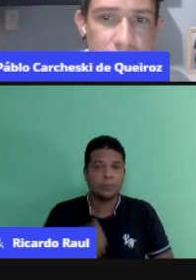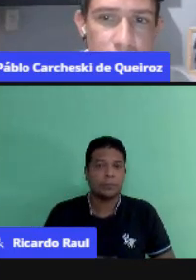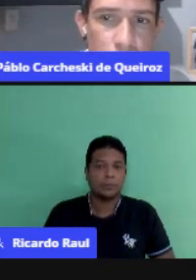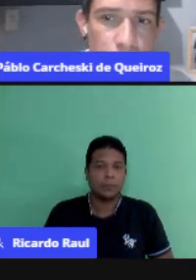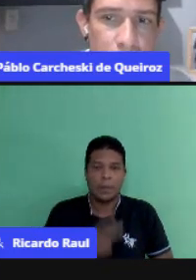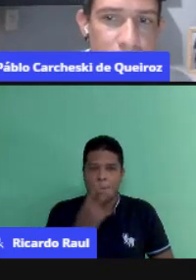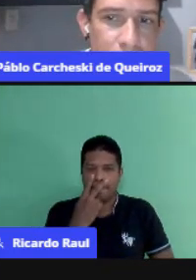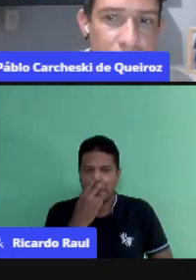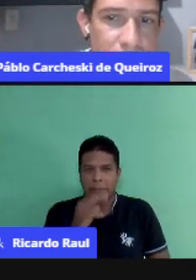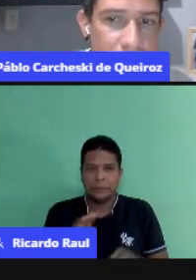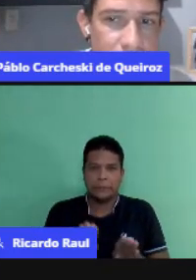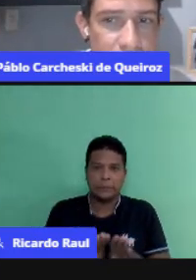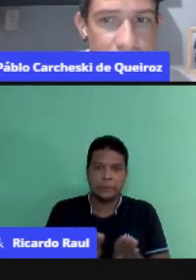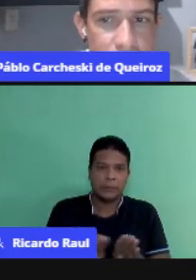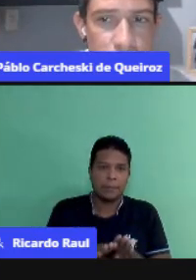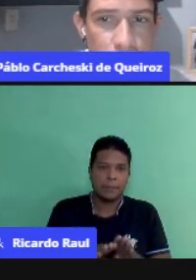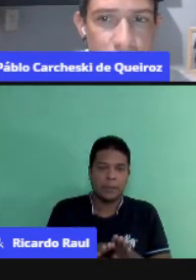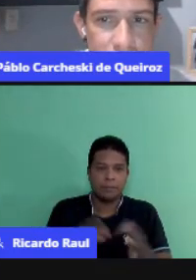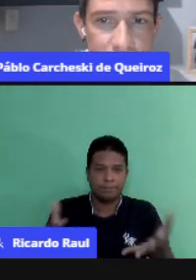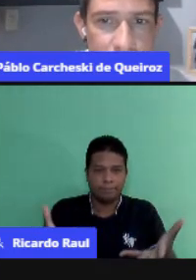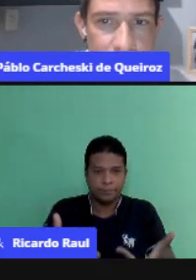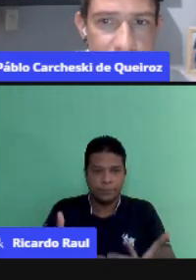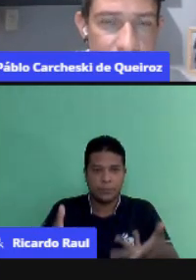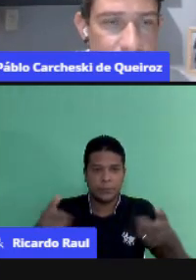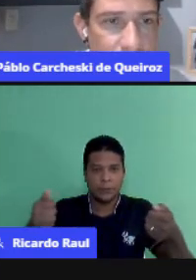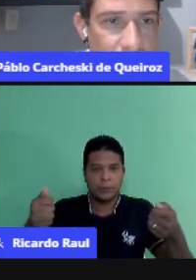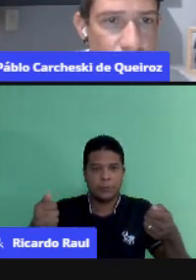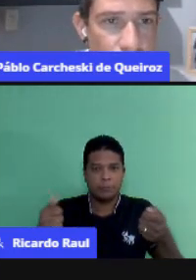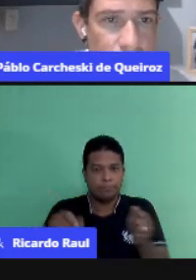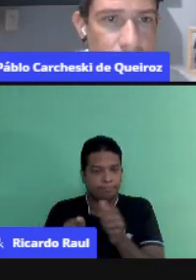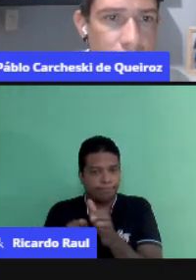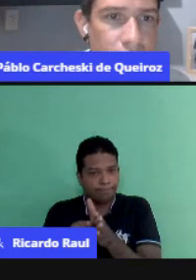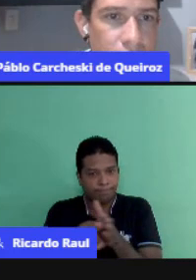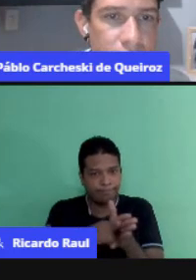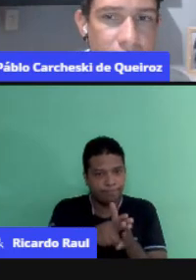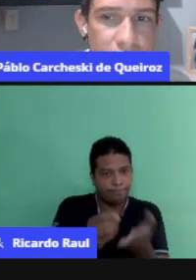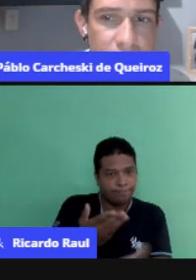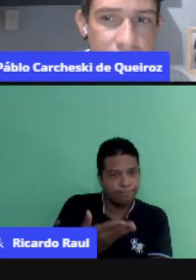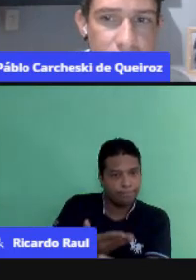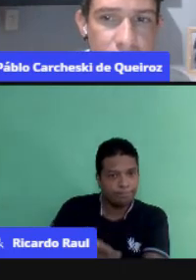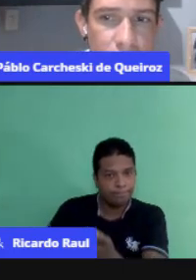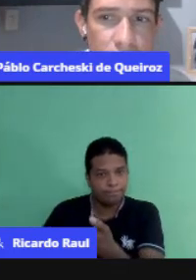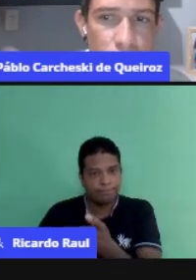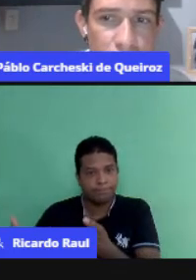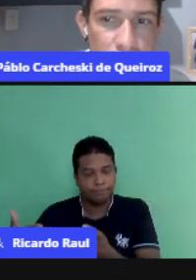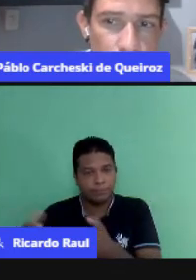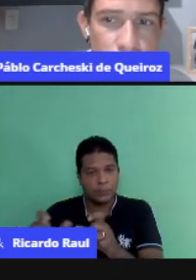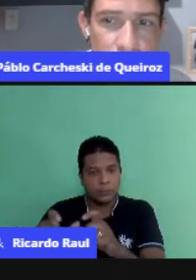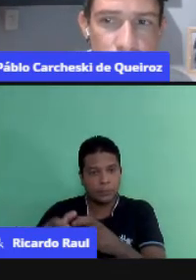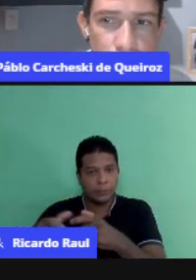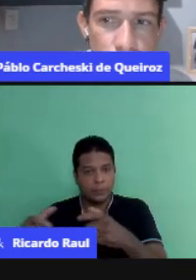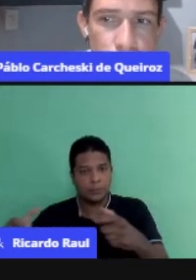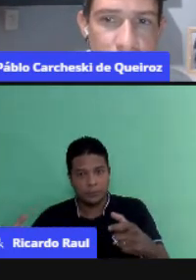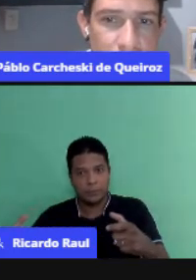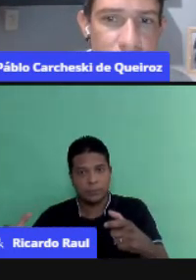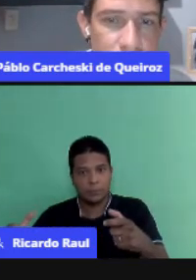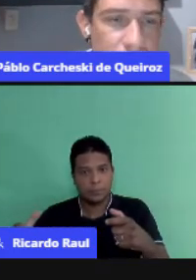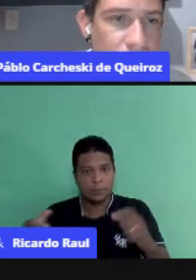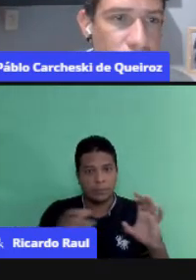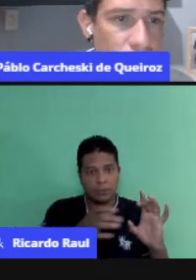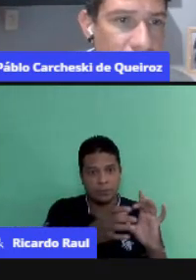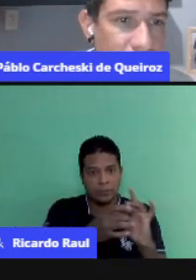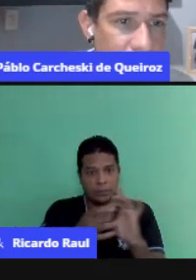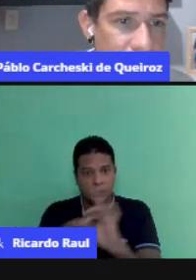parece também que por meio dessa habilidade quer que se explore essas relações, né, entre grandezas, envolvendo os contextos